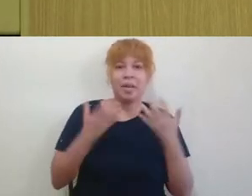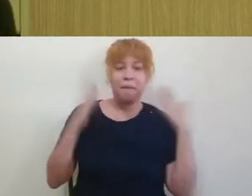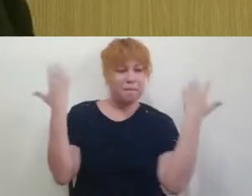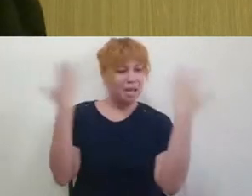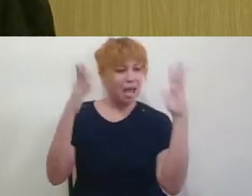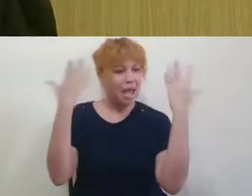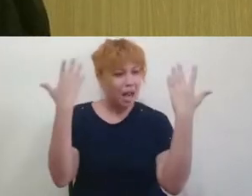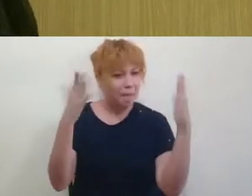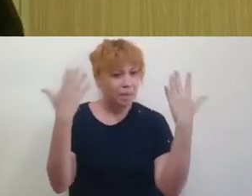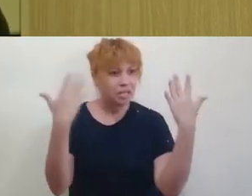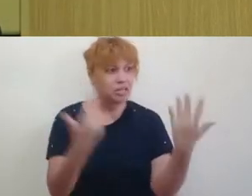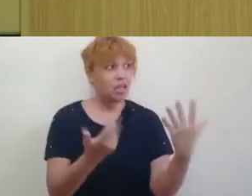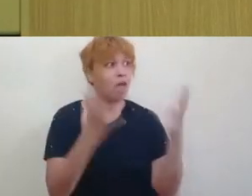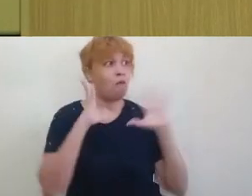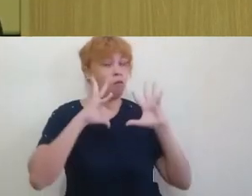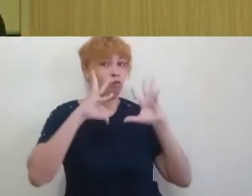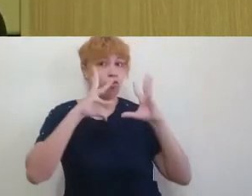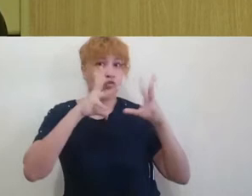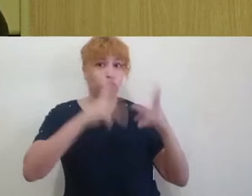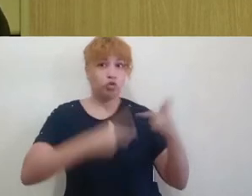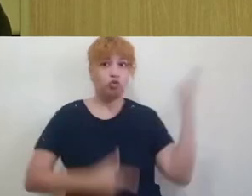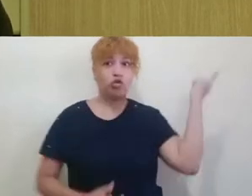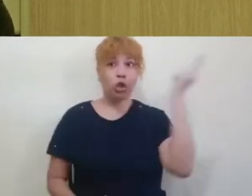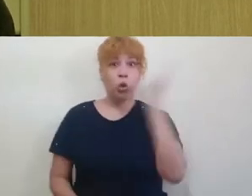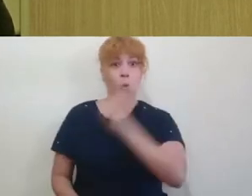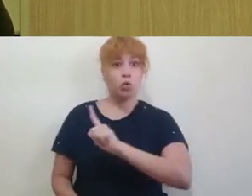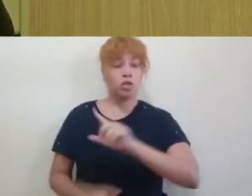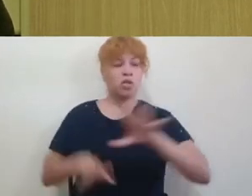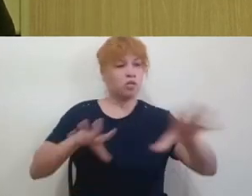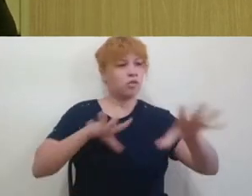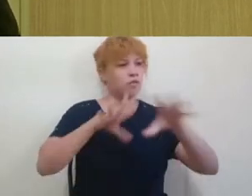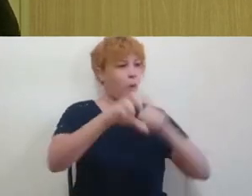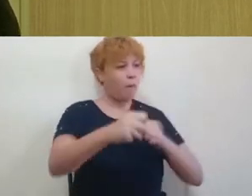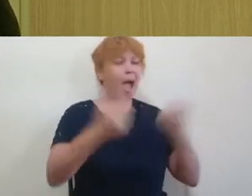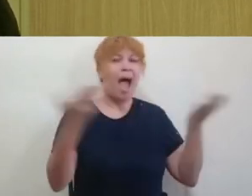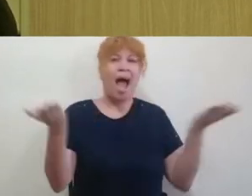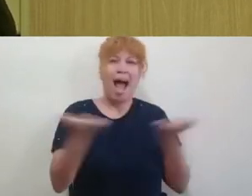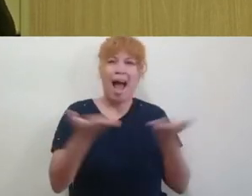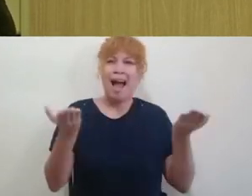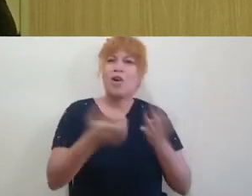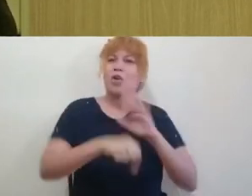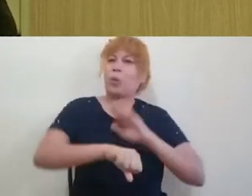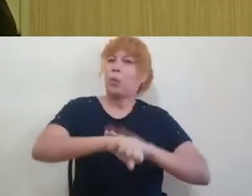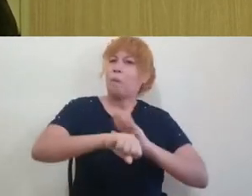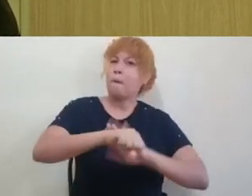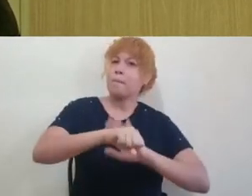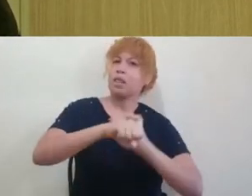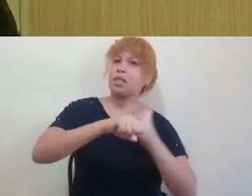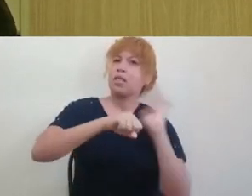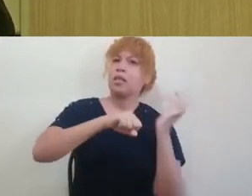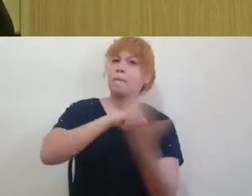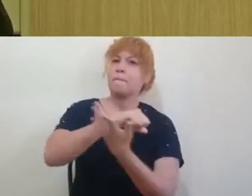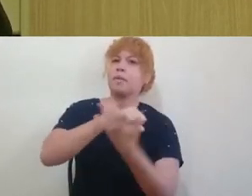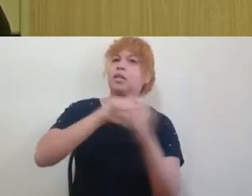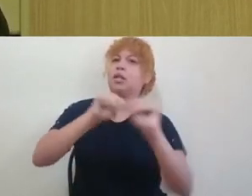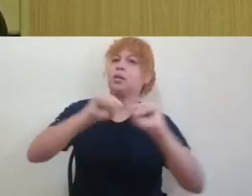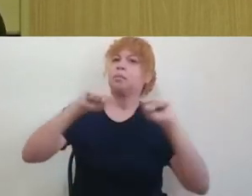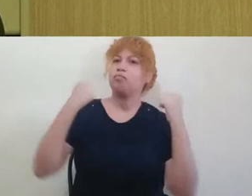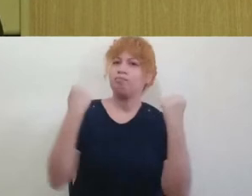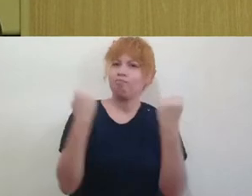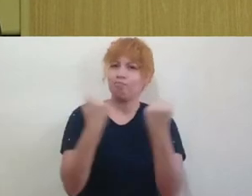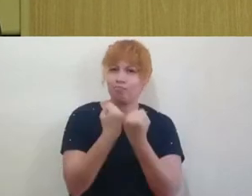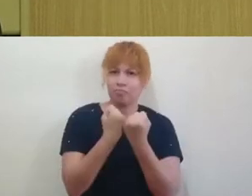tanto para cada um de vocês e suas famílias, como para nós também, professores, equipe